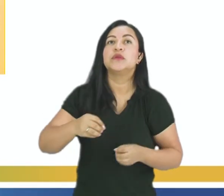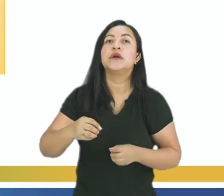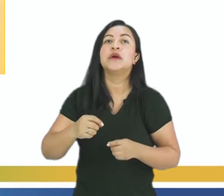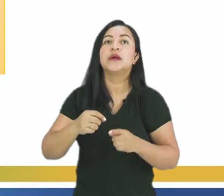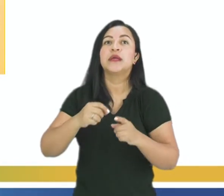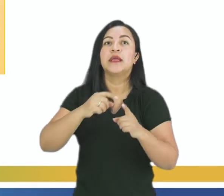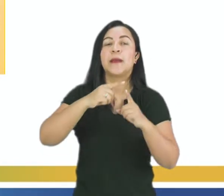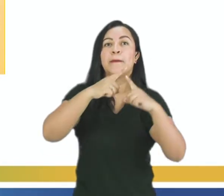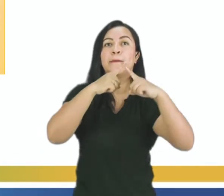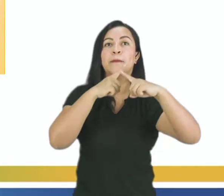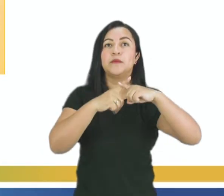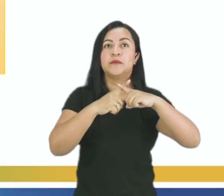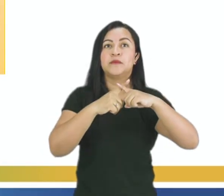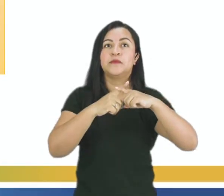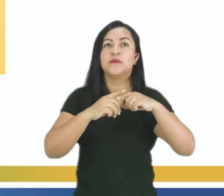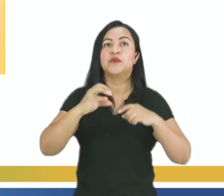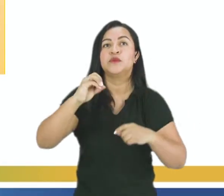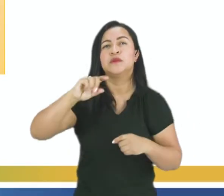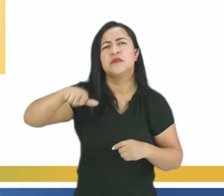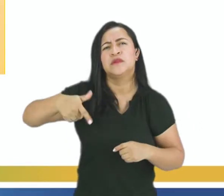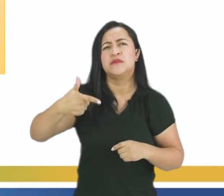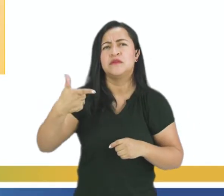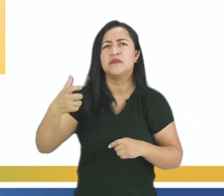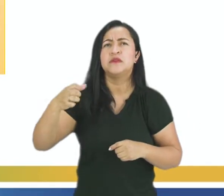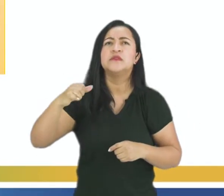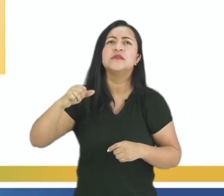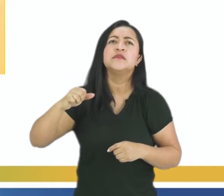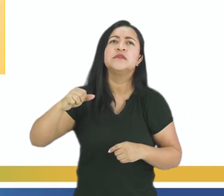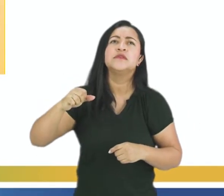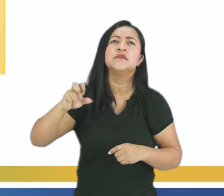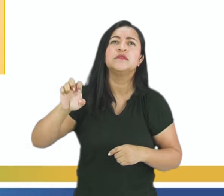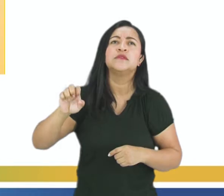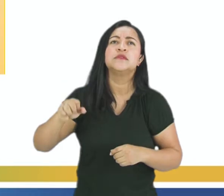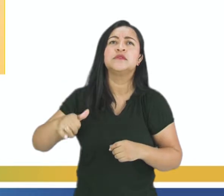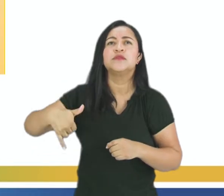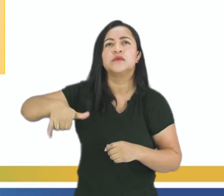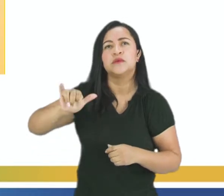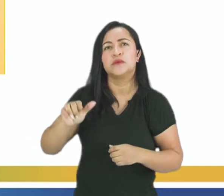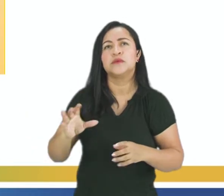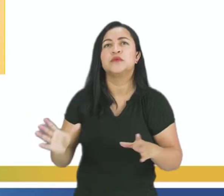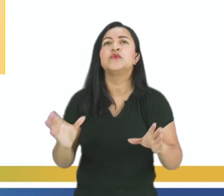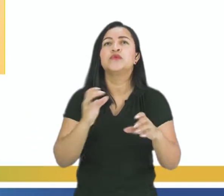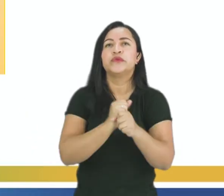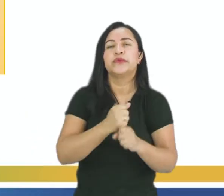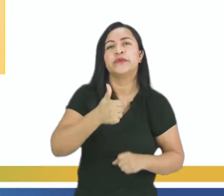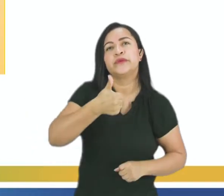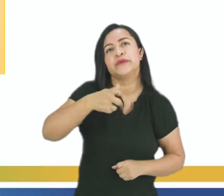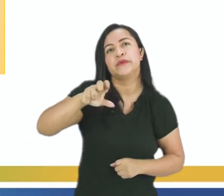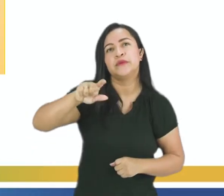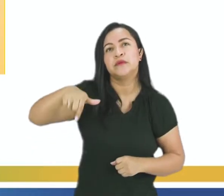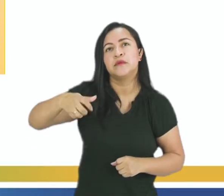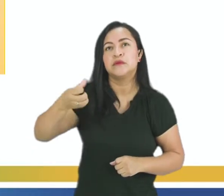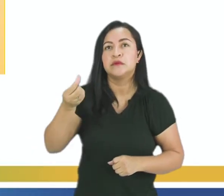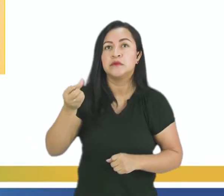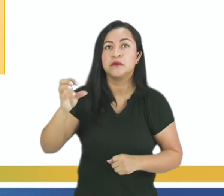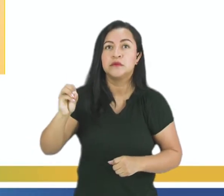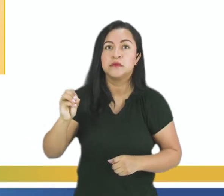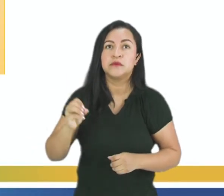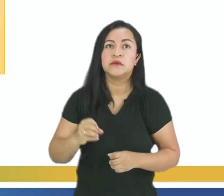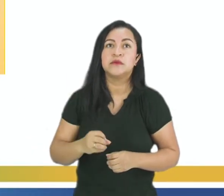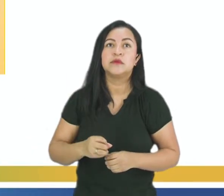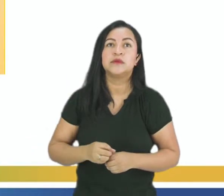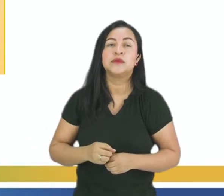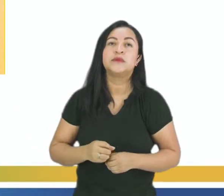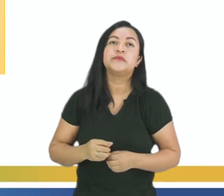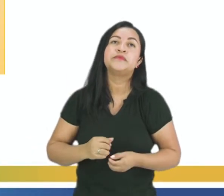multiplicação de 0,25 por y, teremos o total de 15,60, como a equação aí a seguir